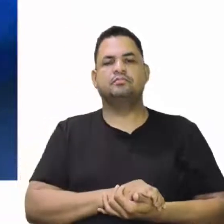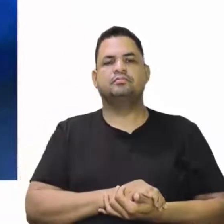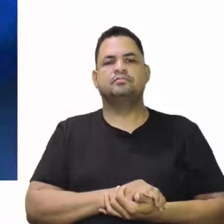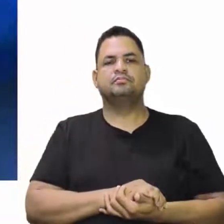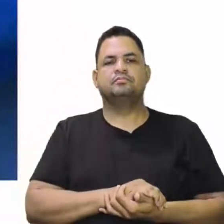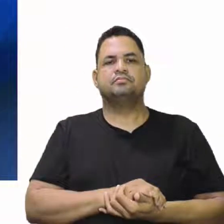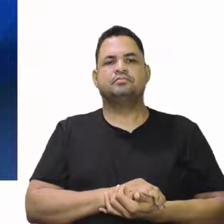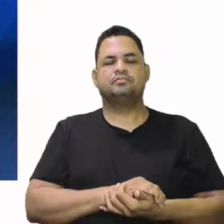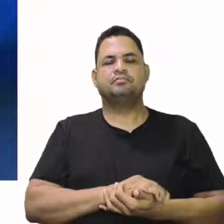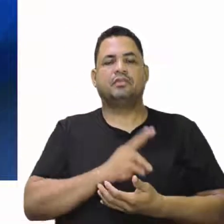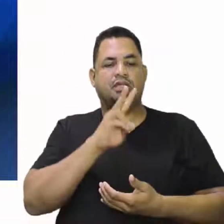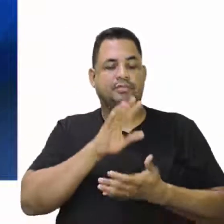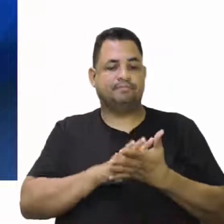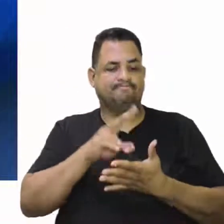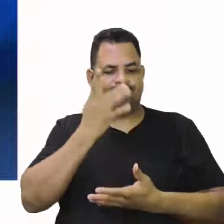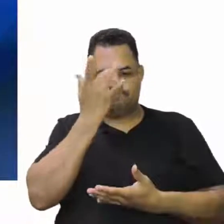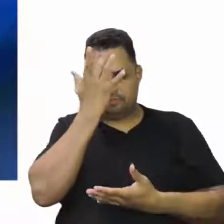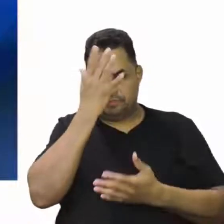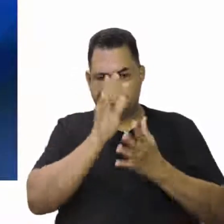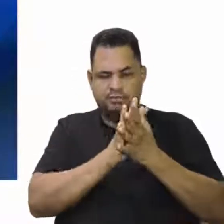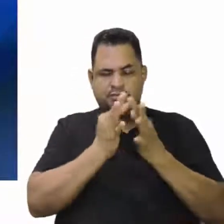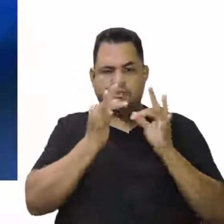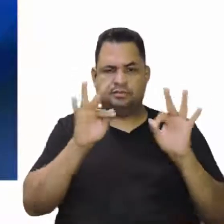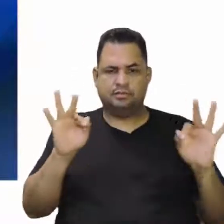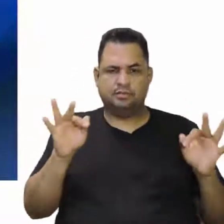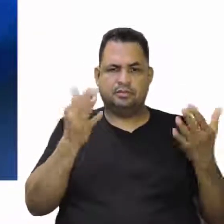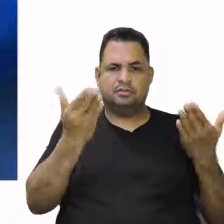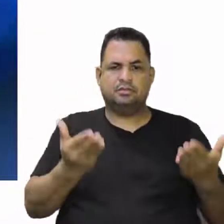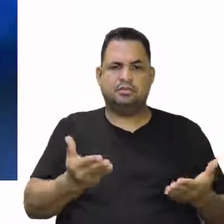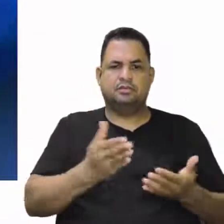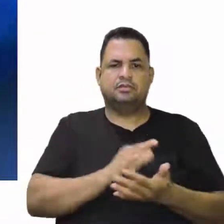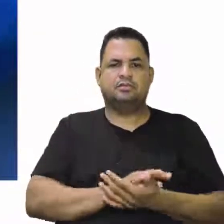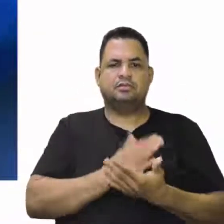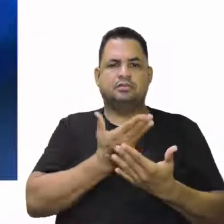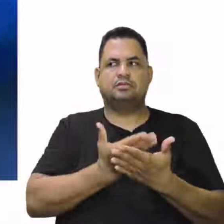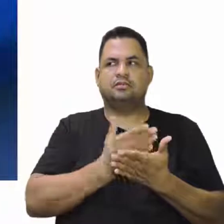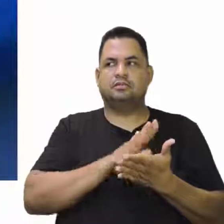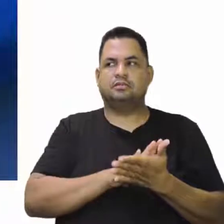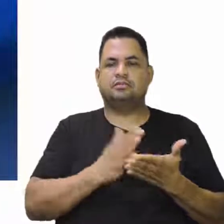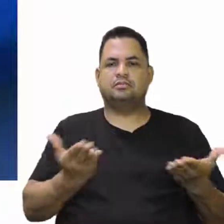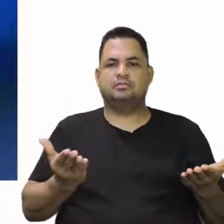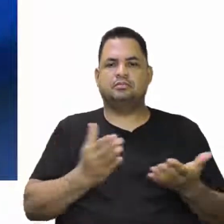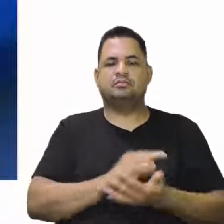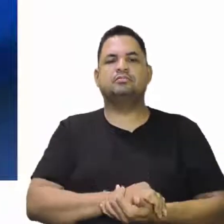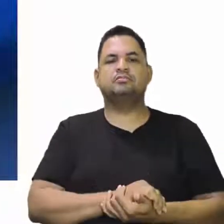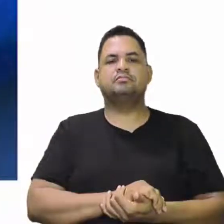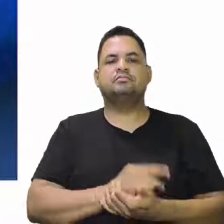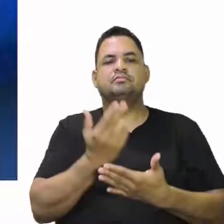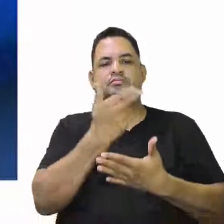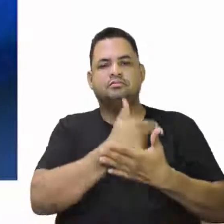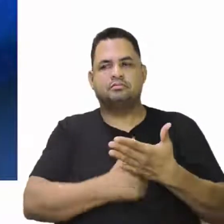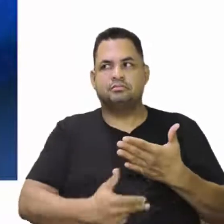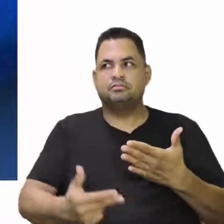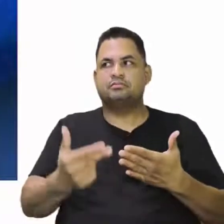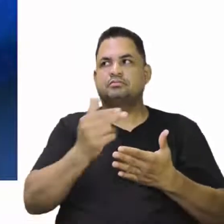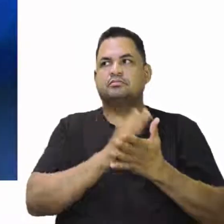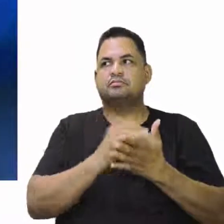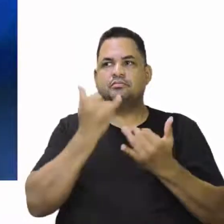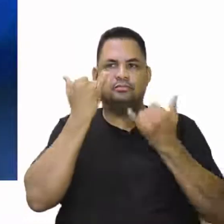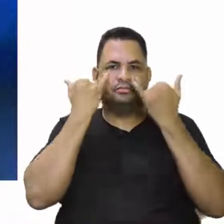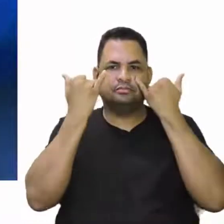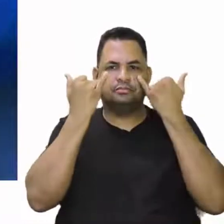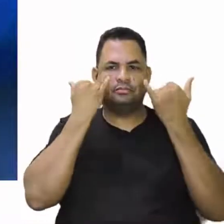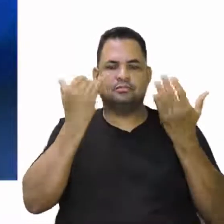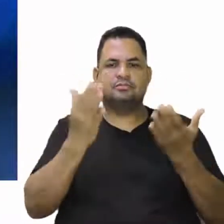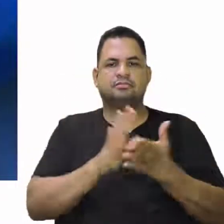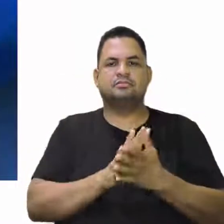se torna mais fácil, né? Mais simples essa interpretação aí por causa dos desenhos, das informações. E